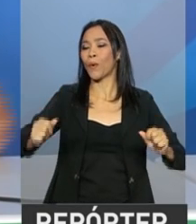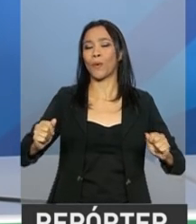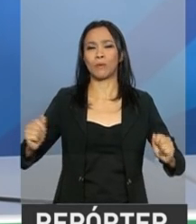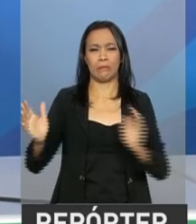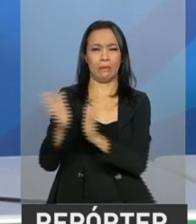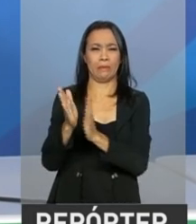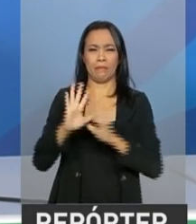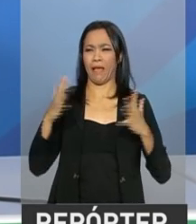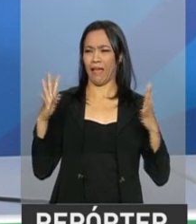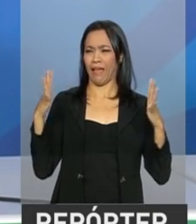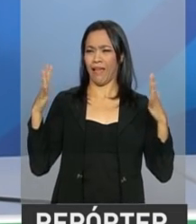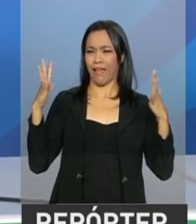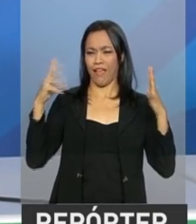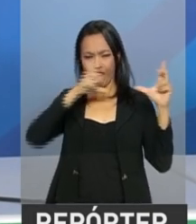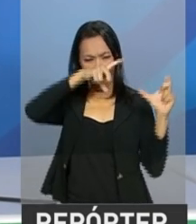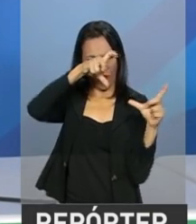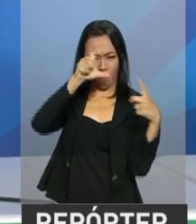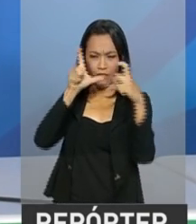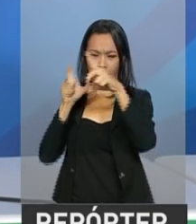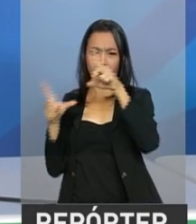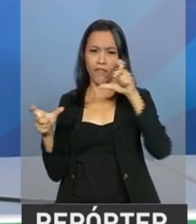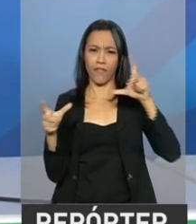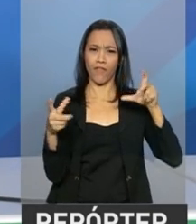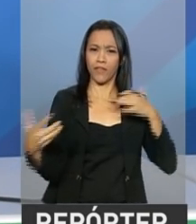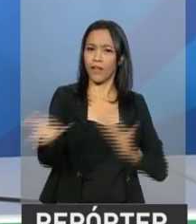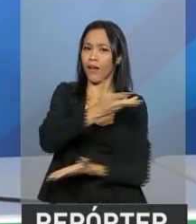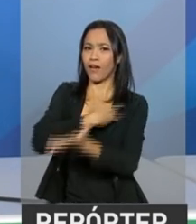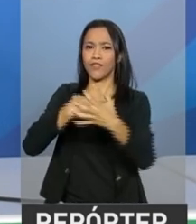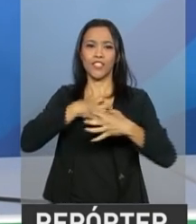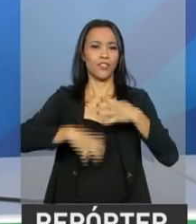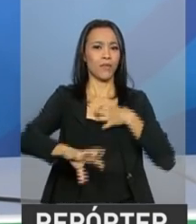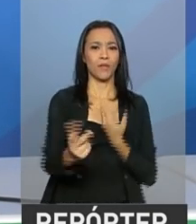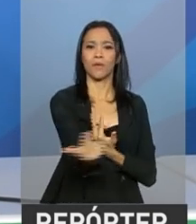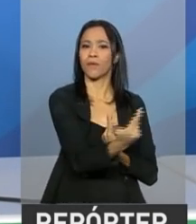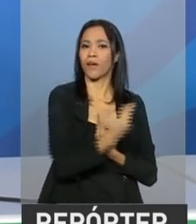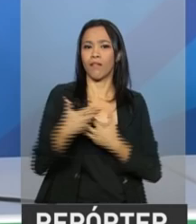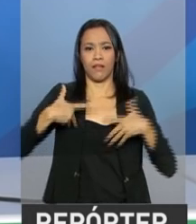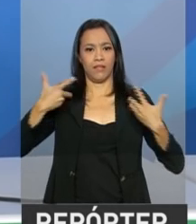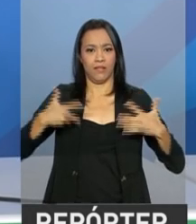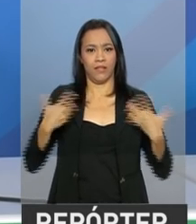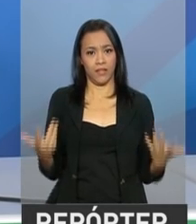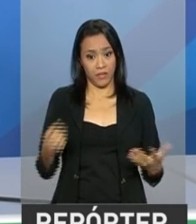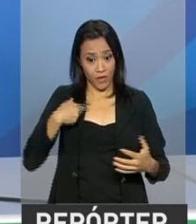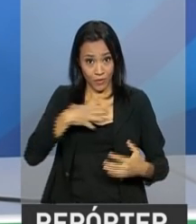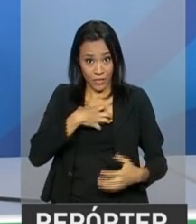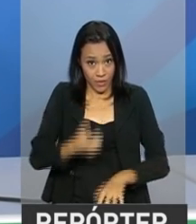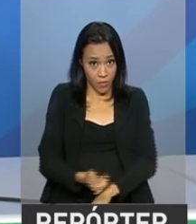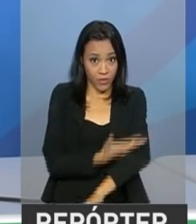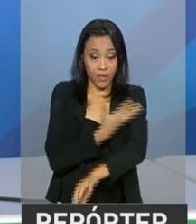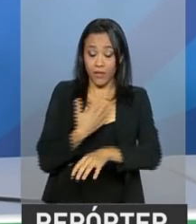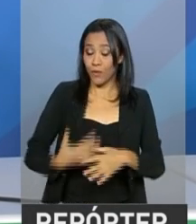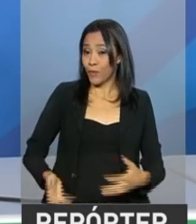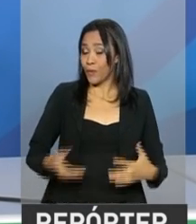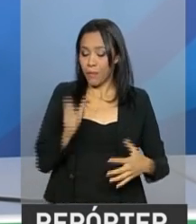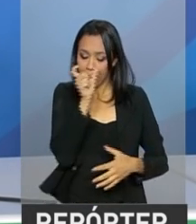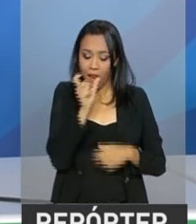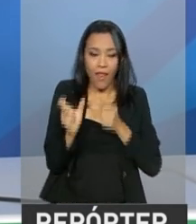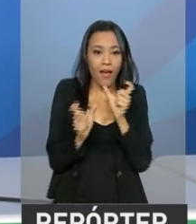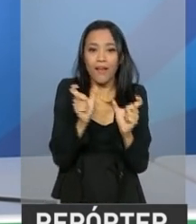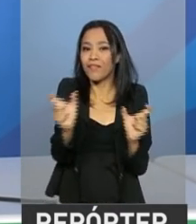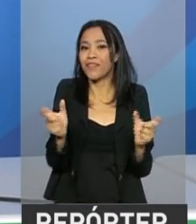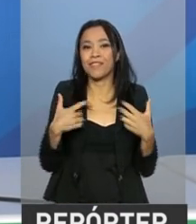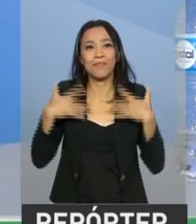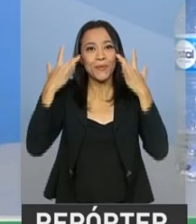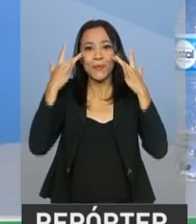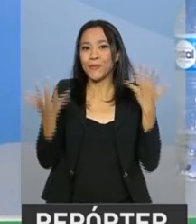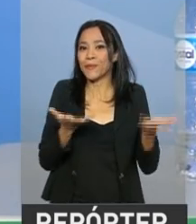torcida, o pessoal tirando foto, comemorando com a gente. É uma emoção que faz as palavras serem todas iguais o